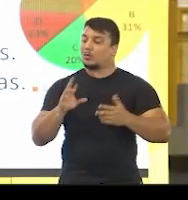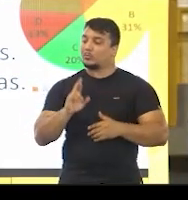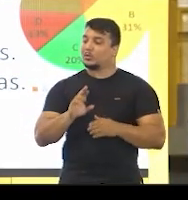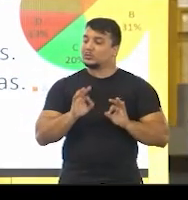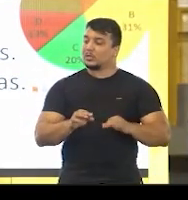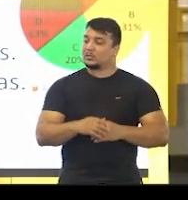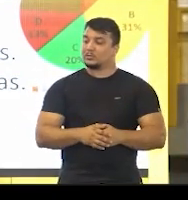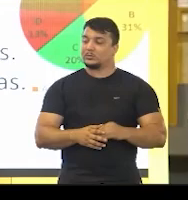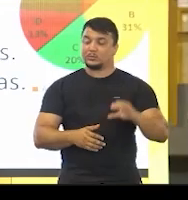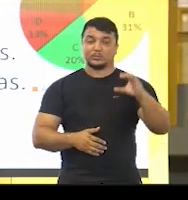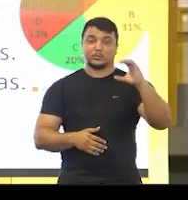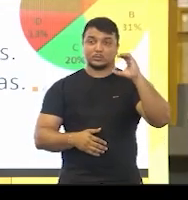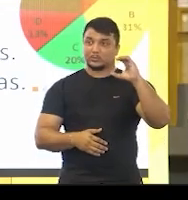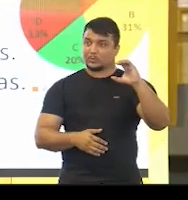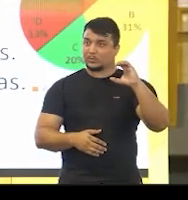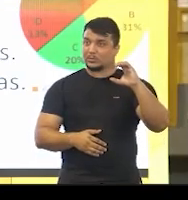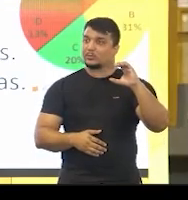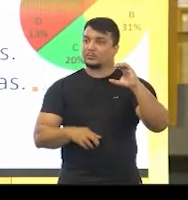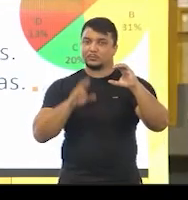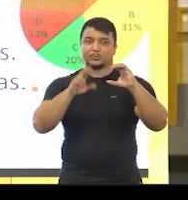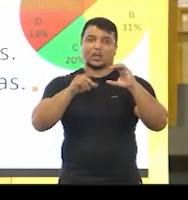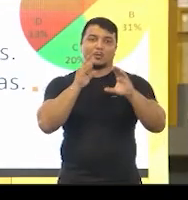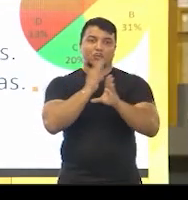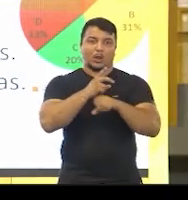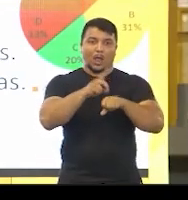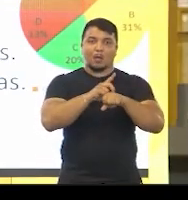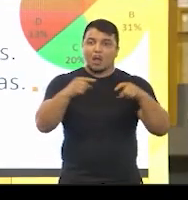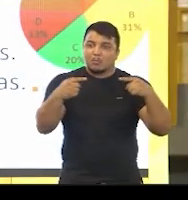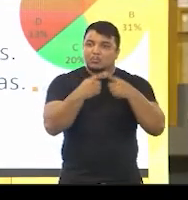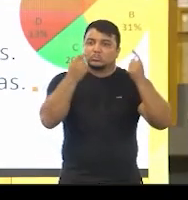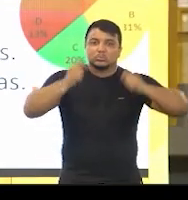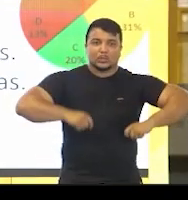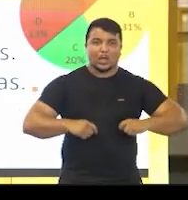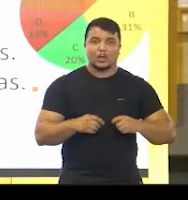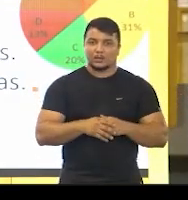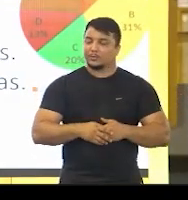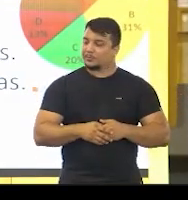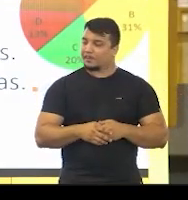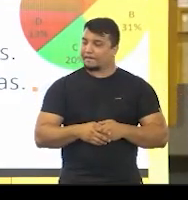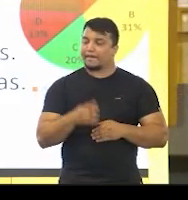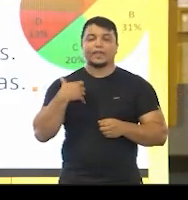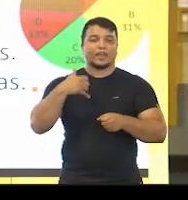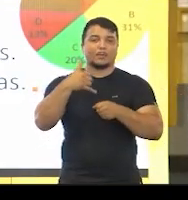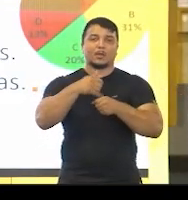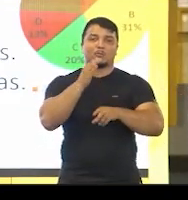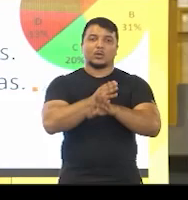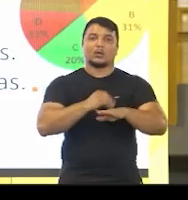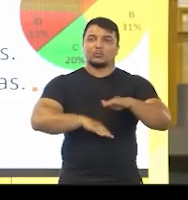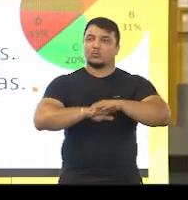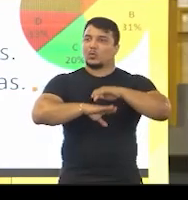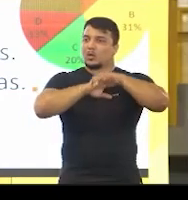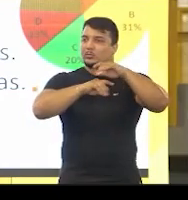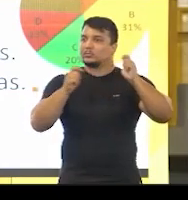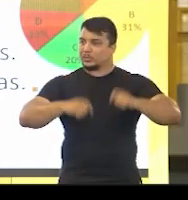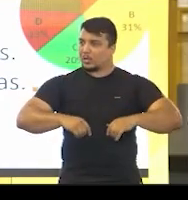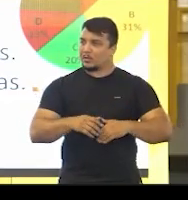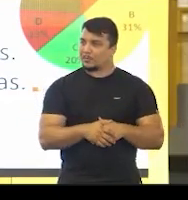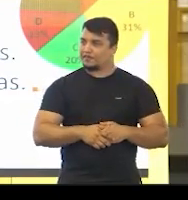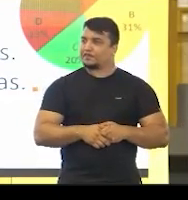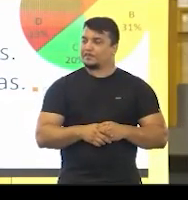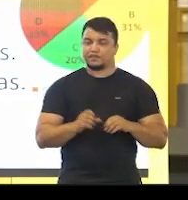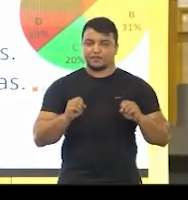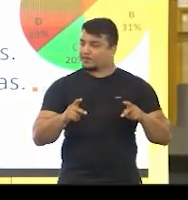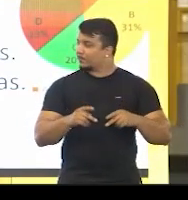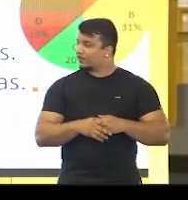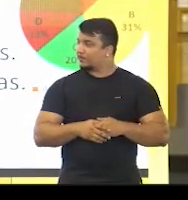opção? Opção C de coraçãozinho, reserva de combustíveis fósseis.